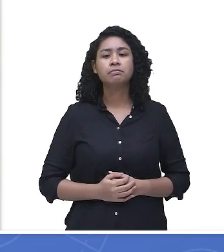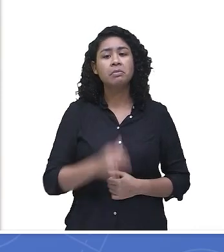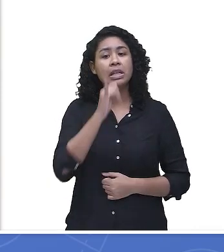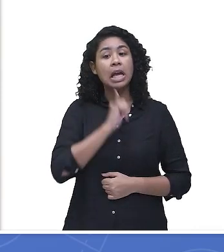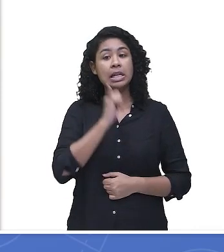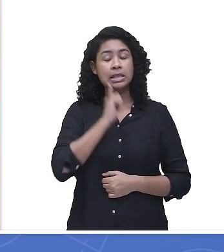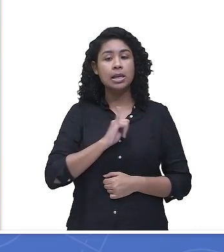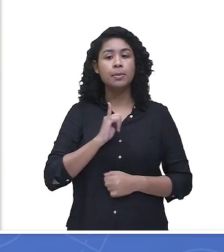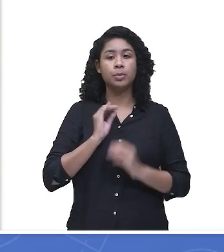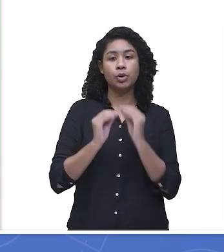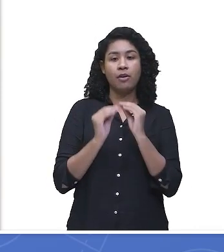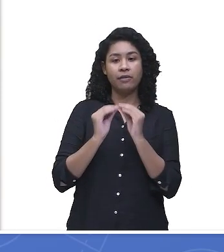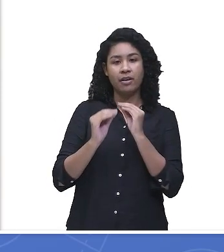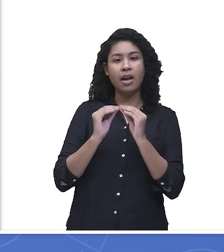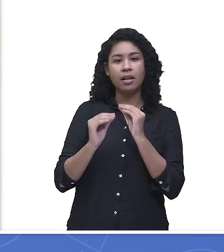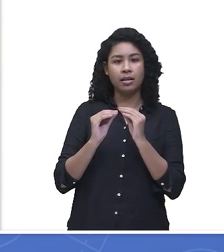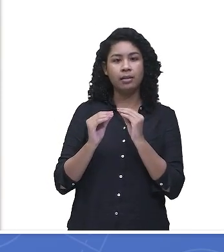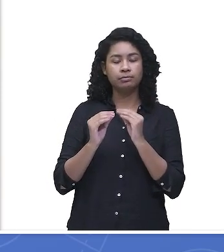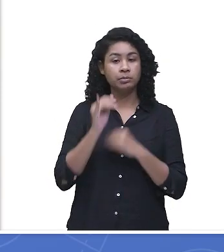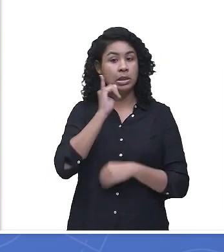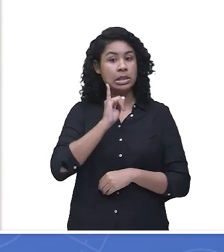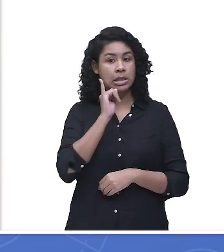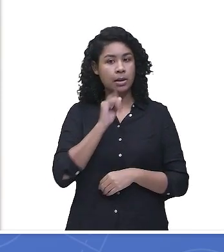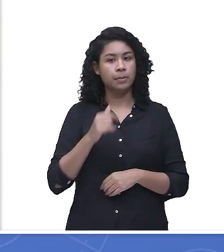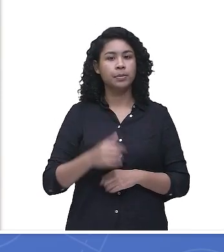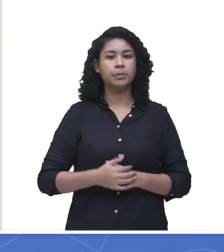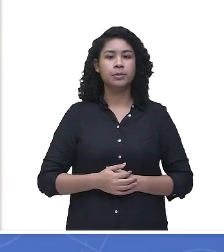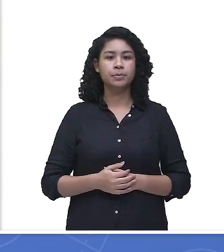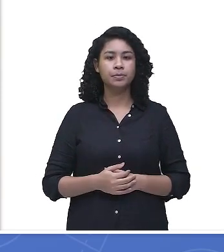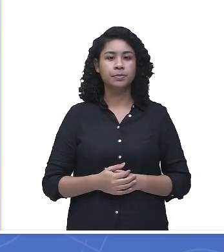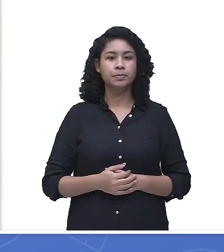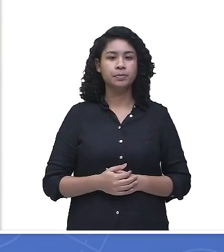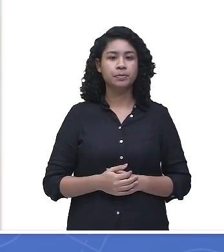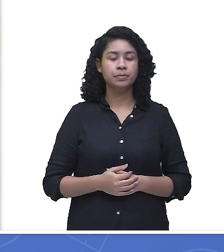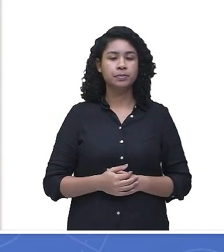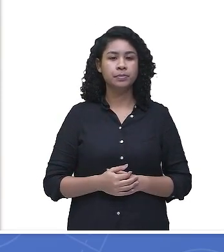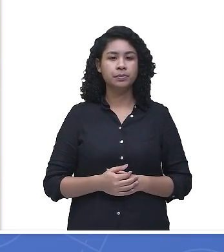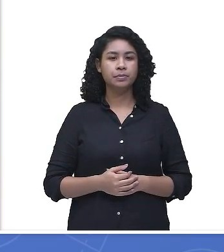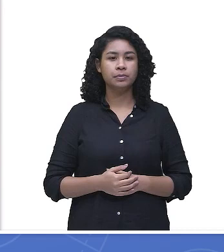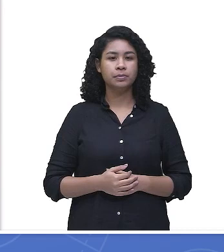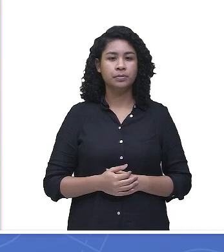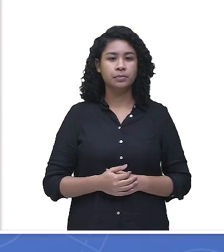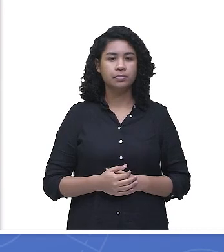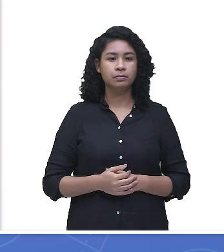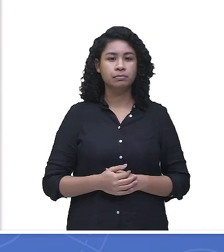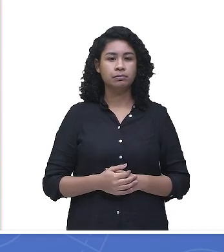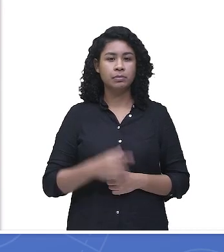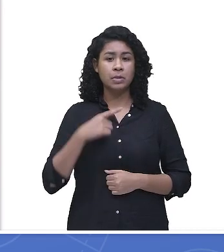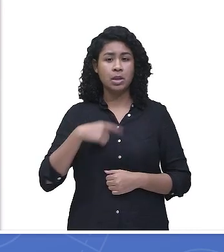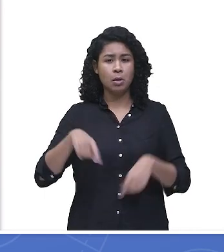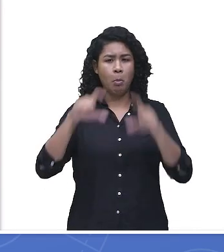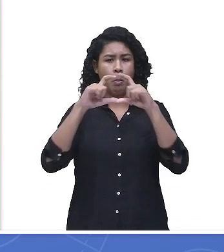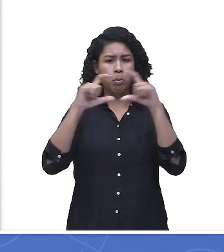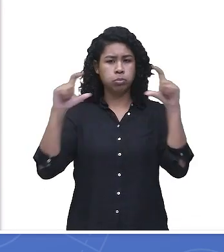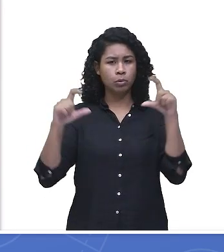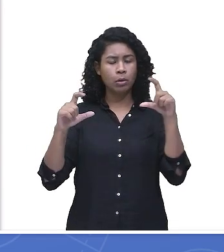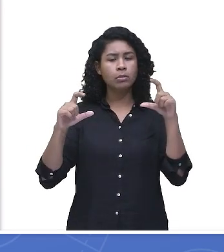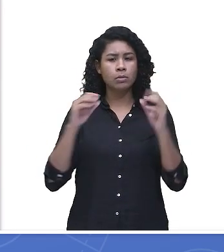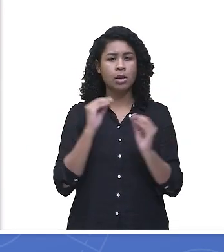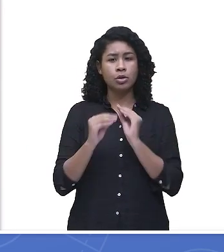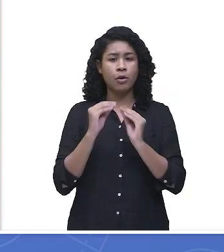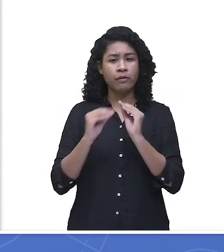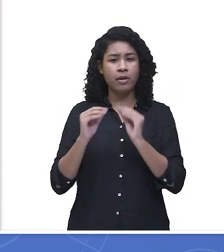de novela que foi colocado aqui no nosso texto. Nós temos aqui exatamente um trecho da novela Quincas